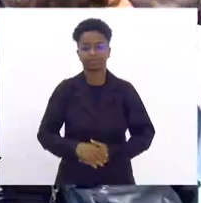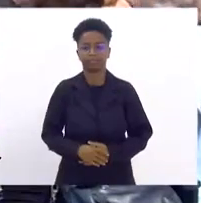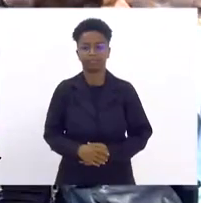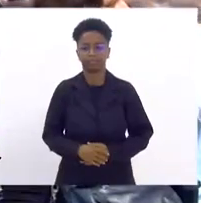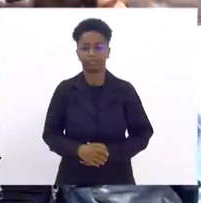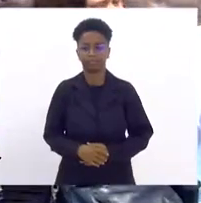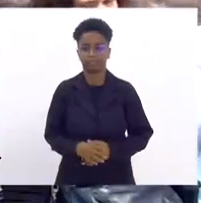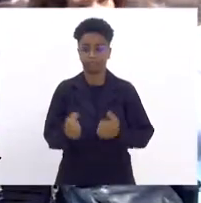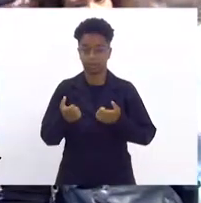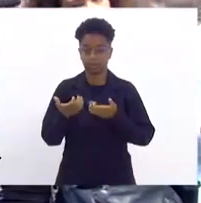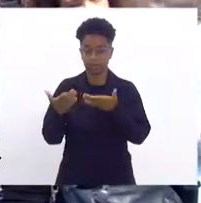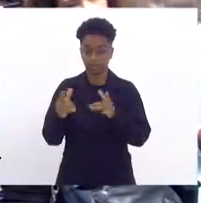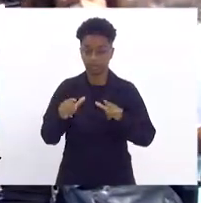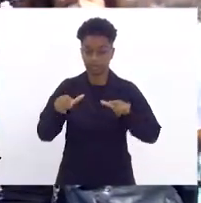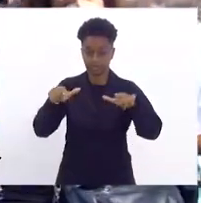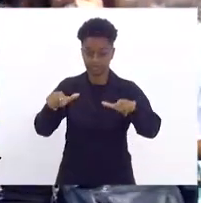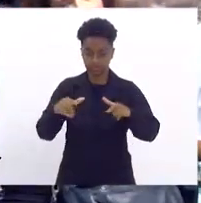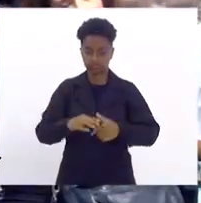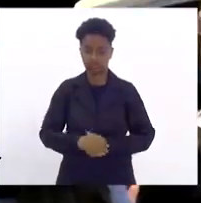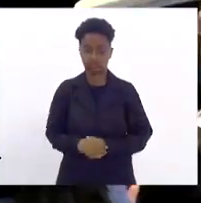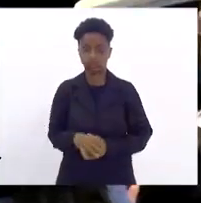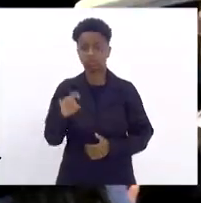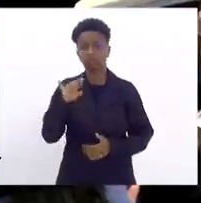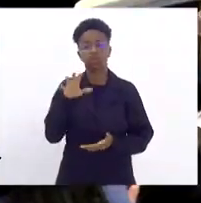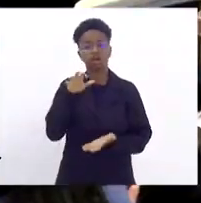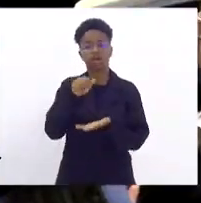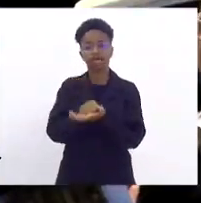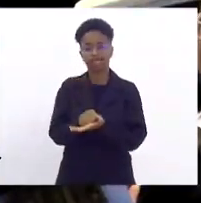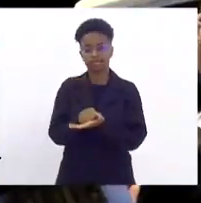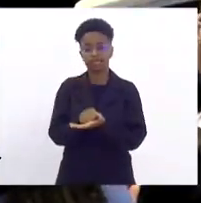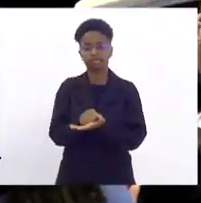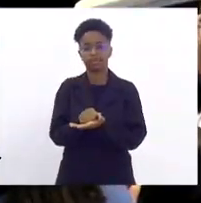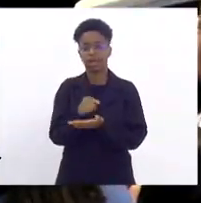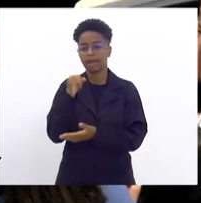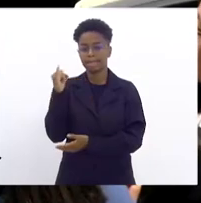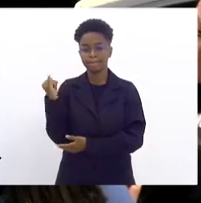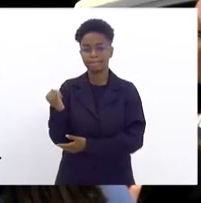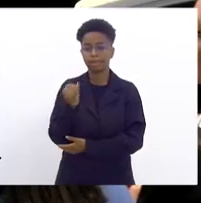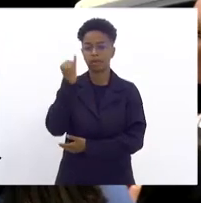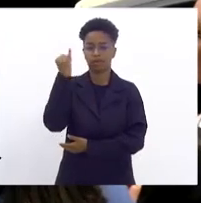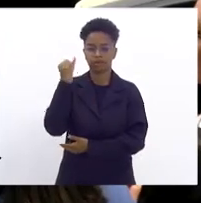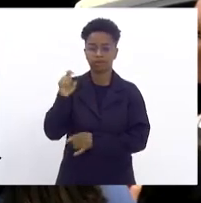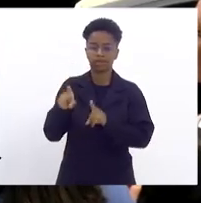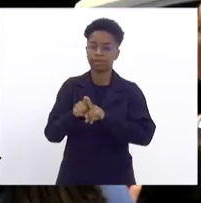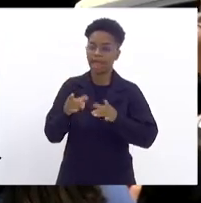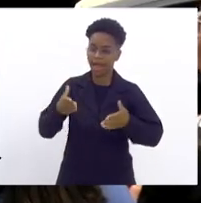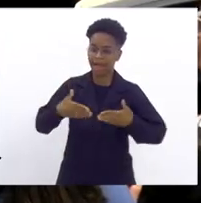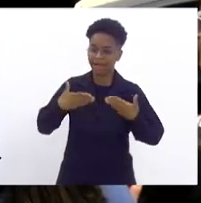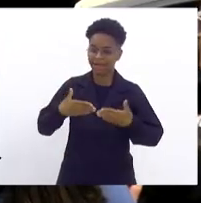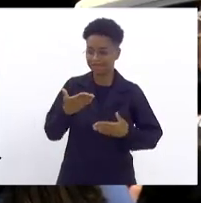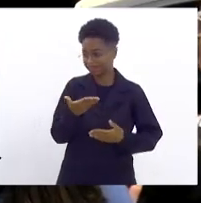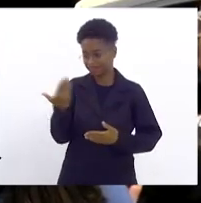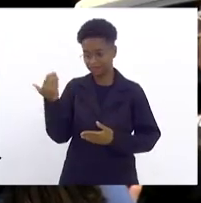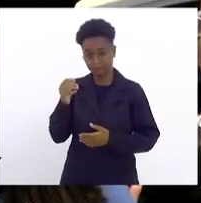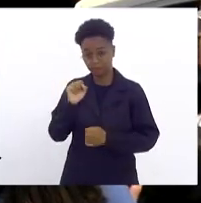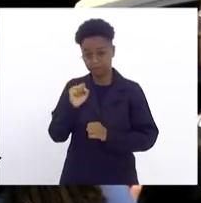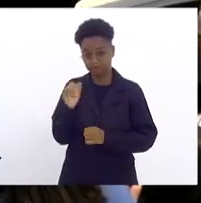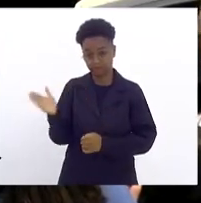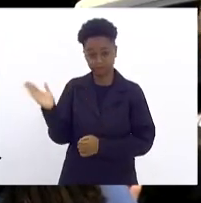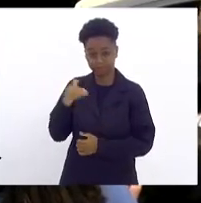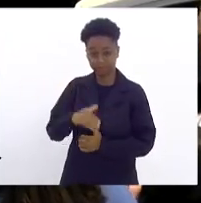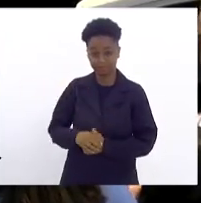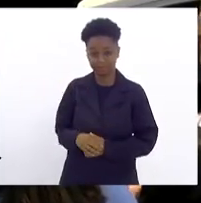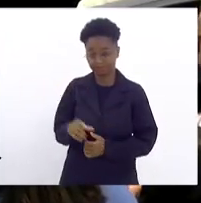para entregar esse certificado apenas para registrar a importância e a alegria aqui por favor